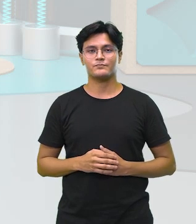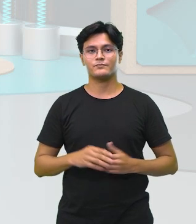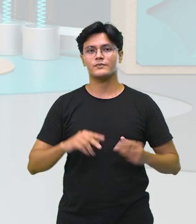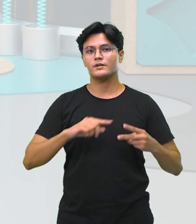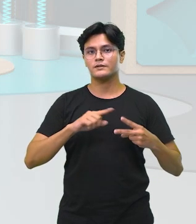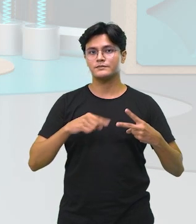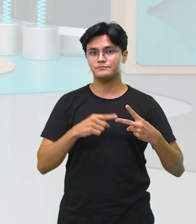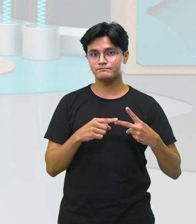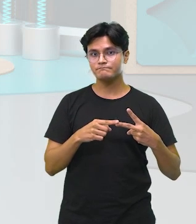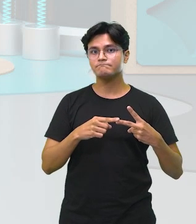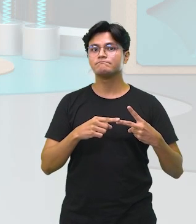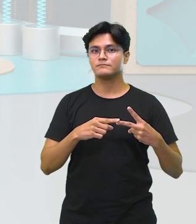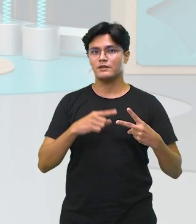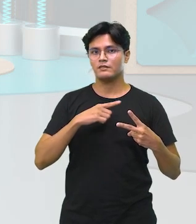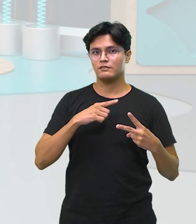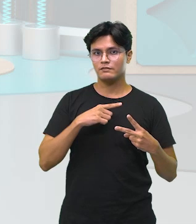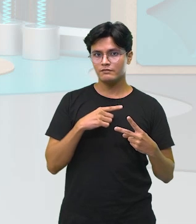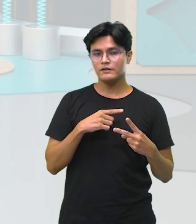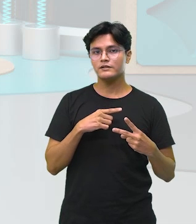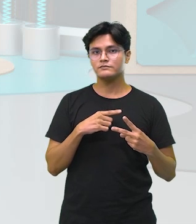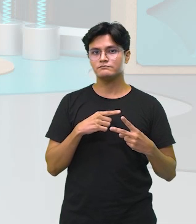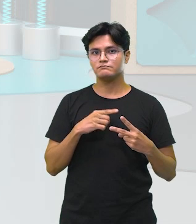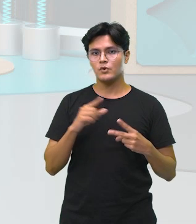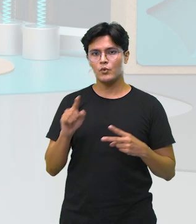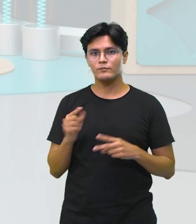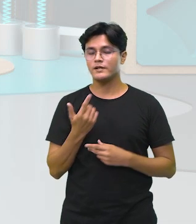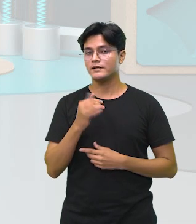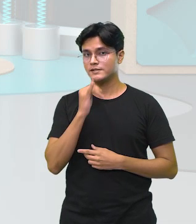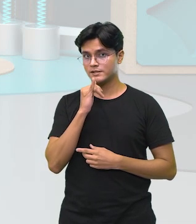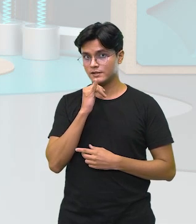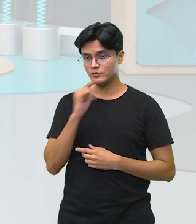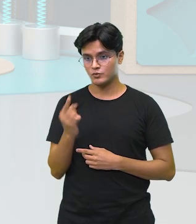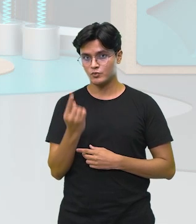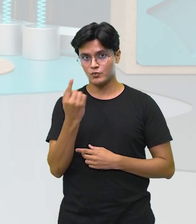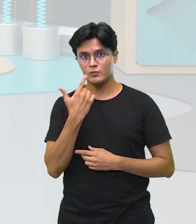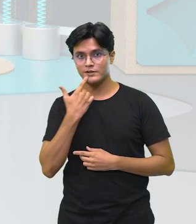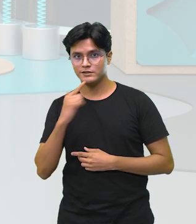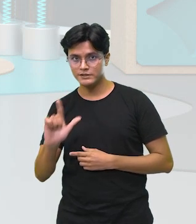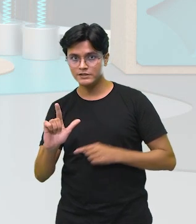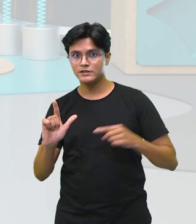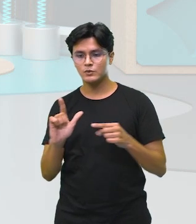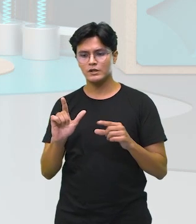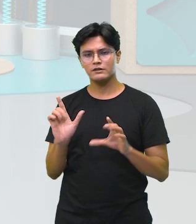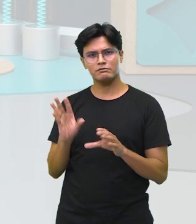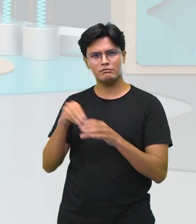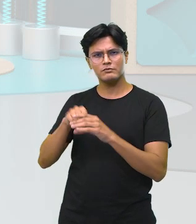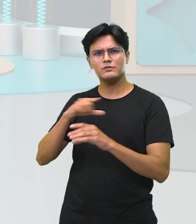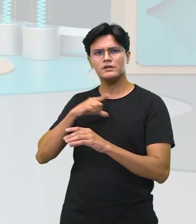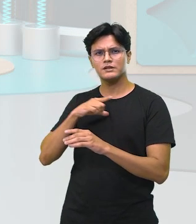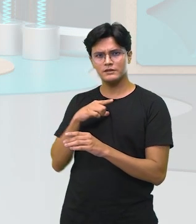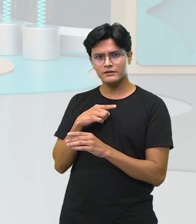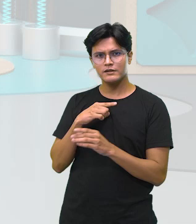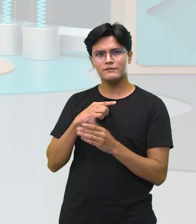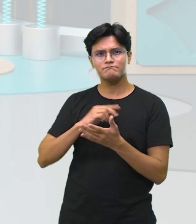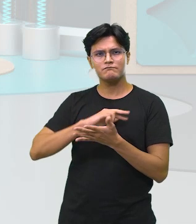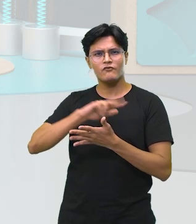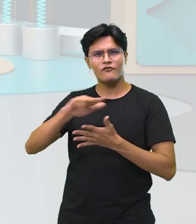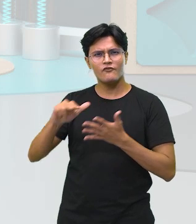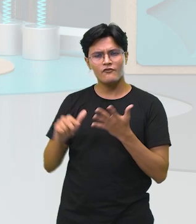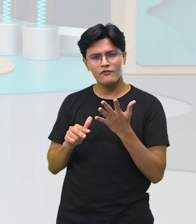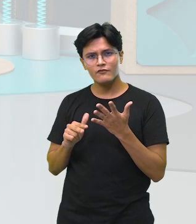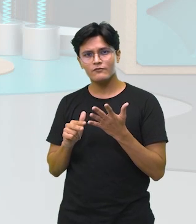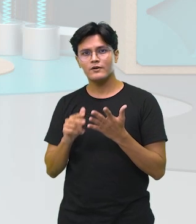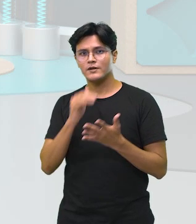apresentam grande diversidade interna a própria língua né a própria língua ela vai ter aí seja língua espanhola língua